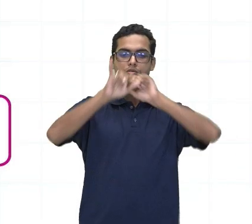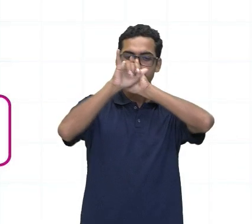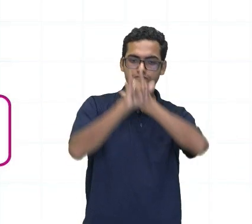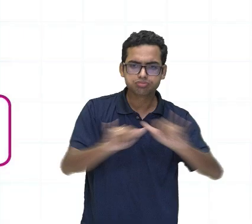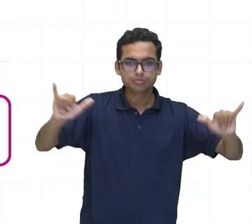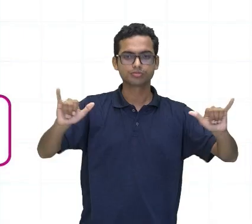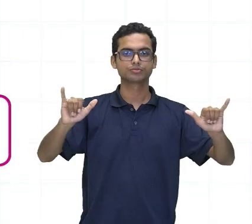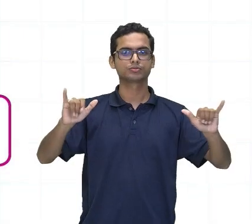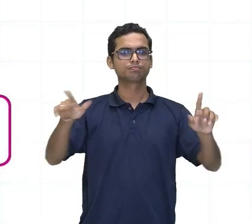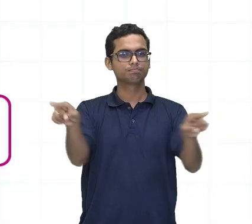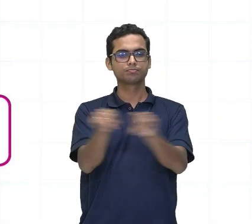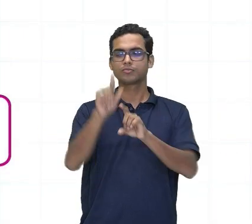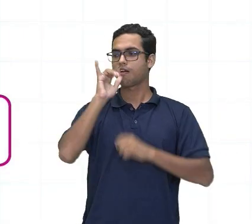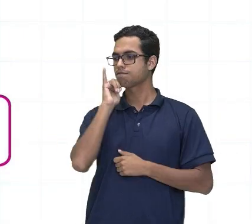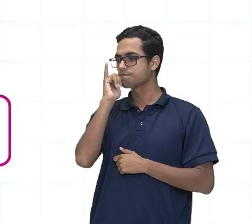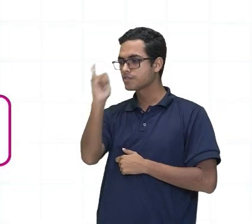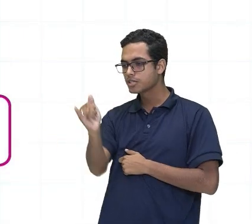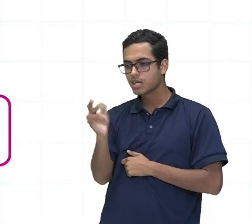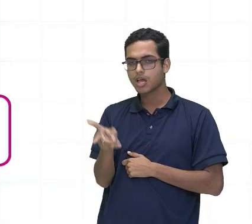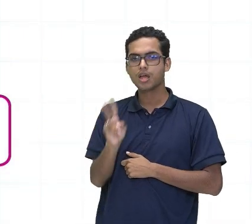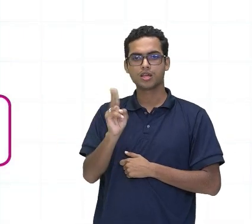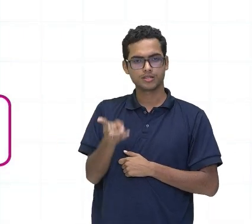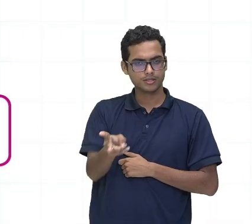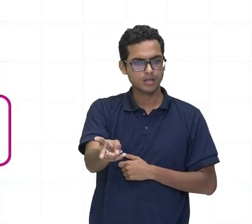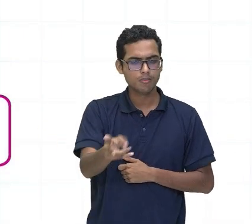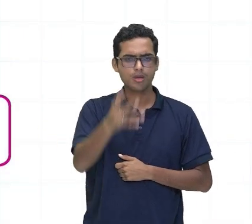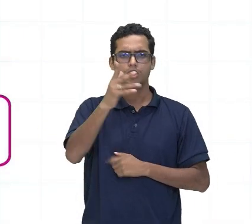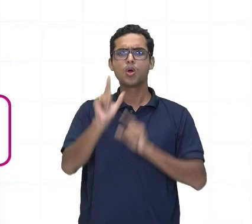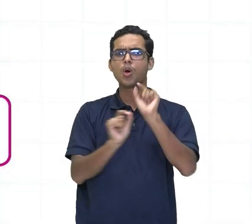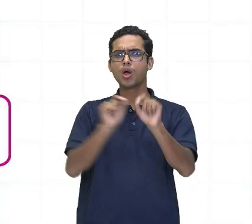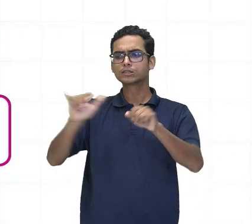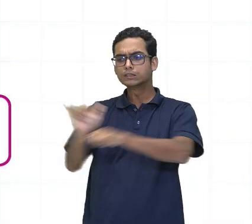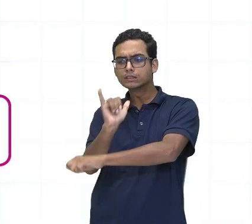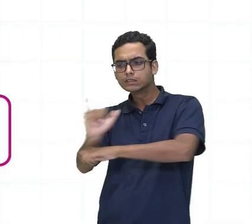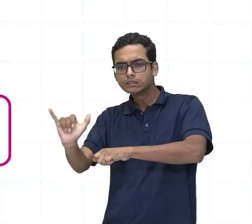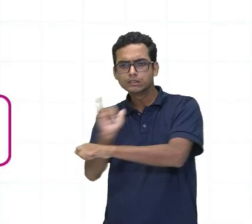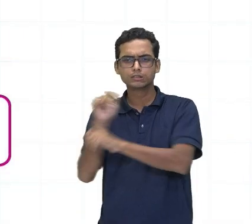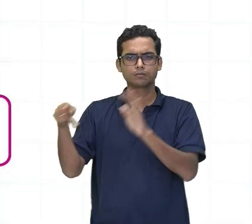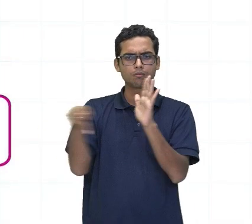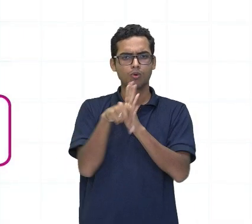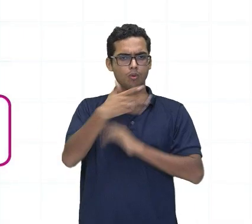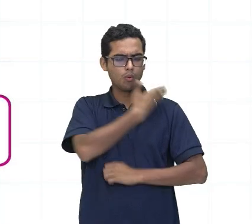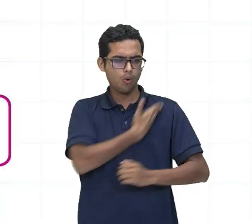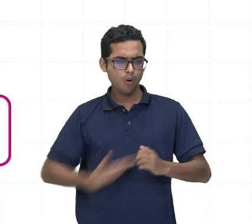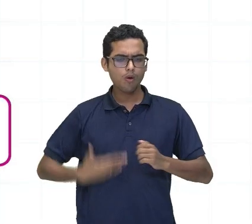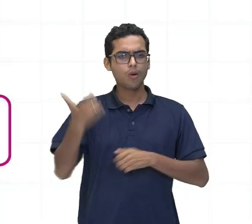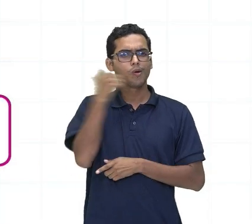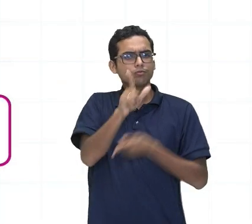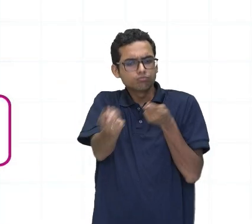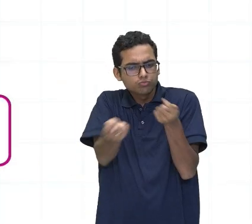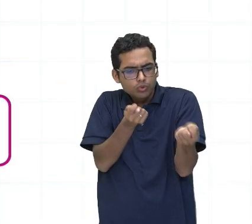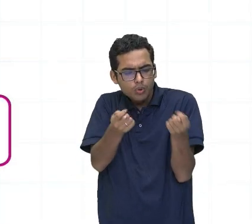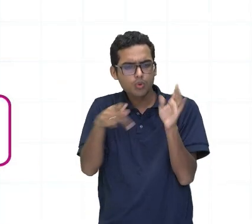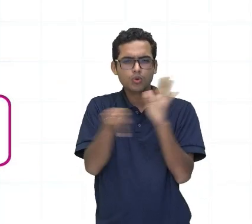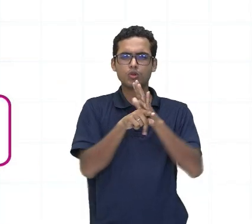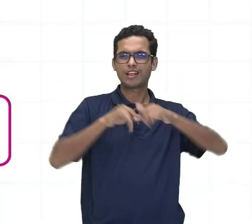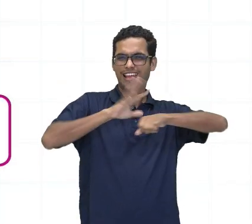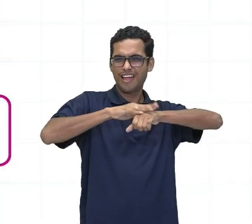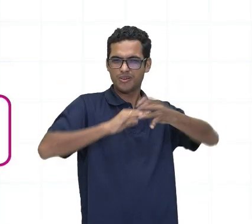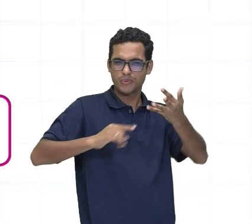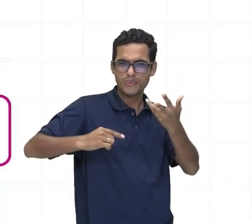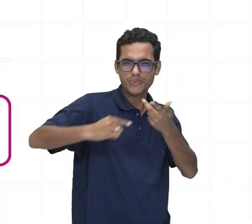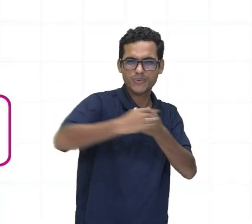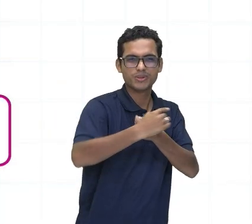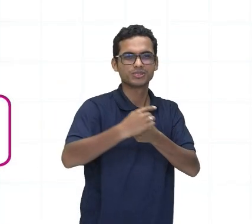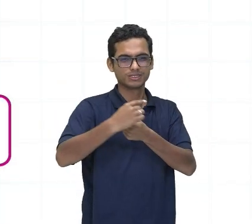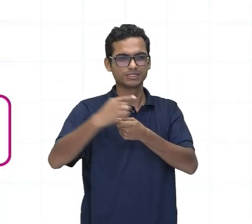é informar sobre as estratégias, né, para o controle de arboviroses, né, que a gente acabou de verificar